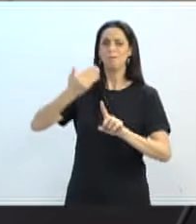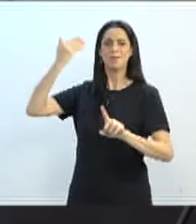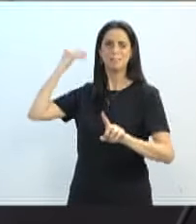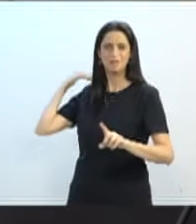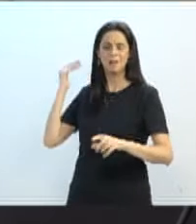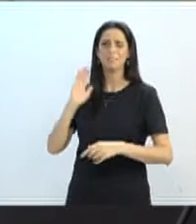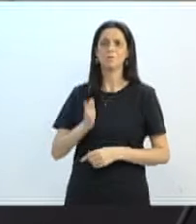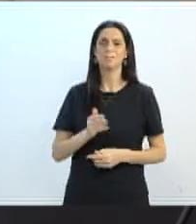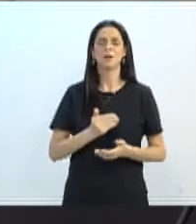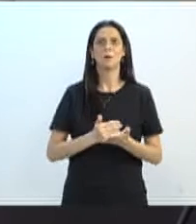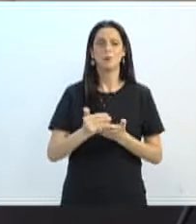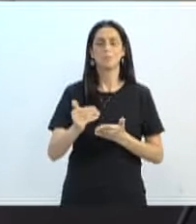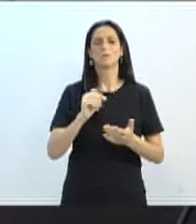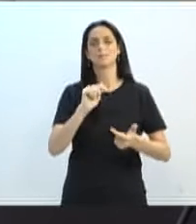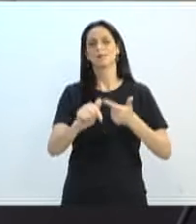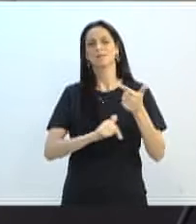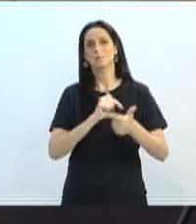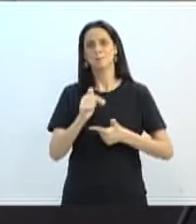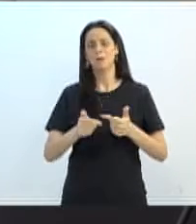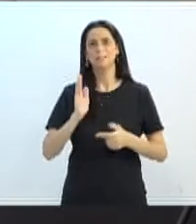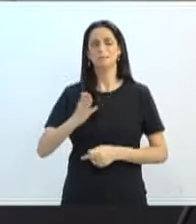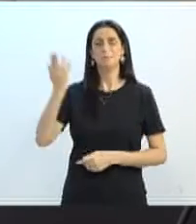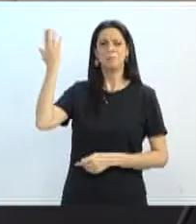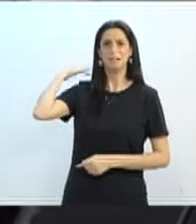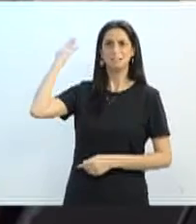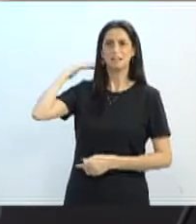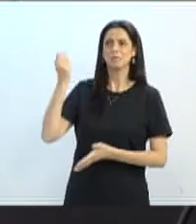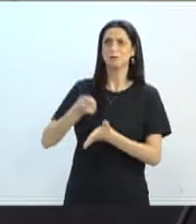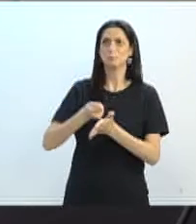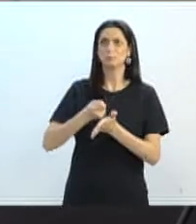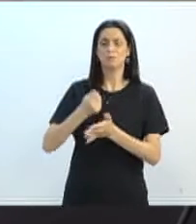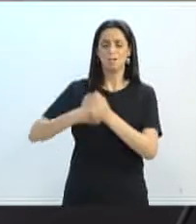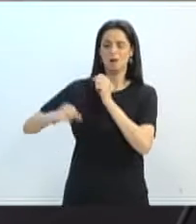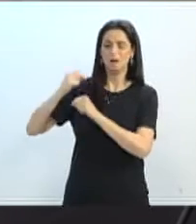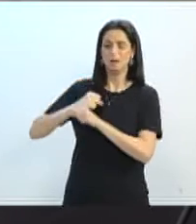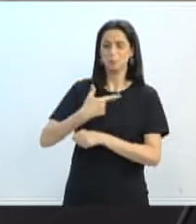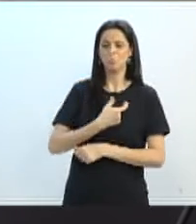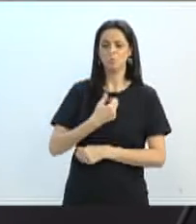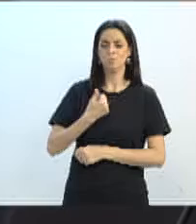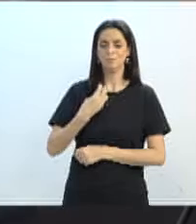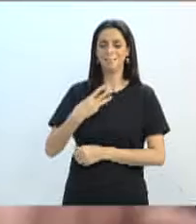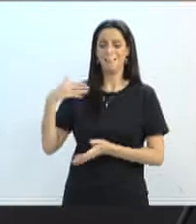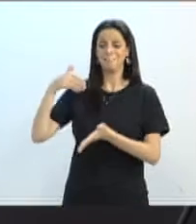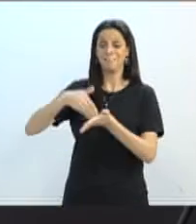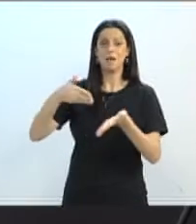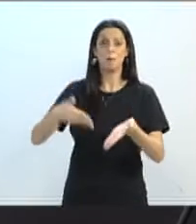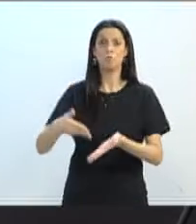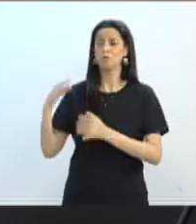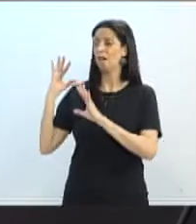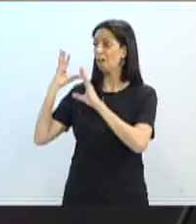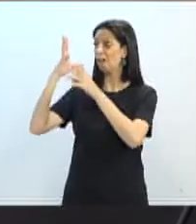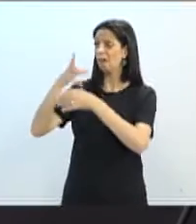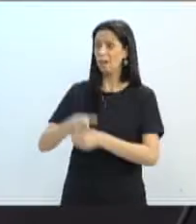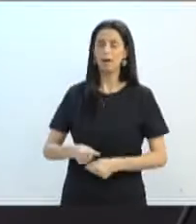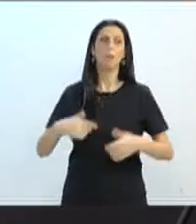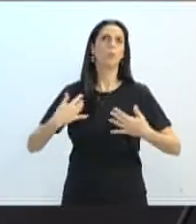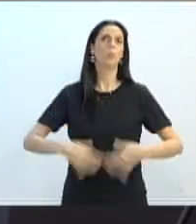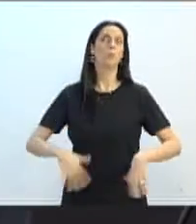do nosso mandato a gente cobrou isso lá atrás ainda. Começamos lá em 2013 e não desistimos. Olha só quanto tempo levou